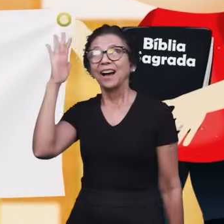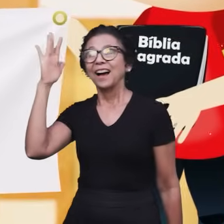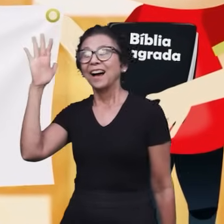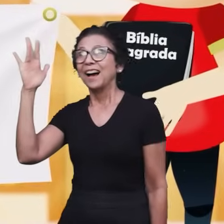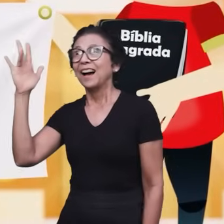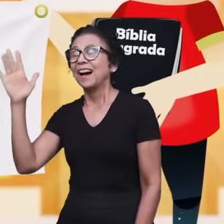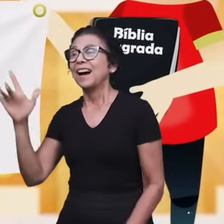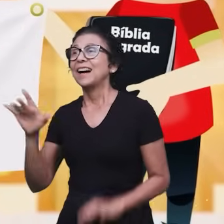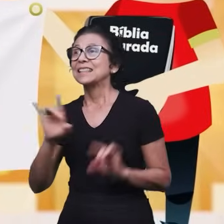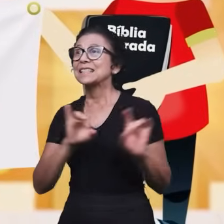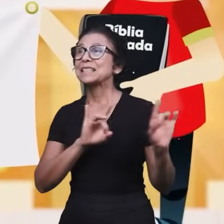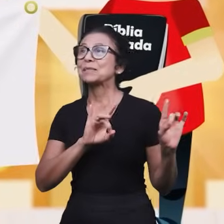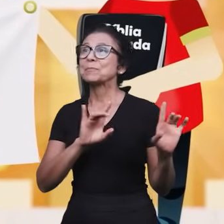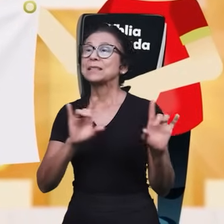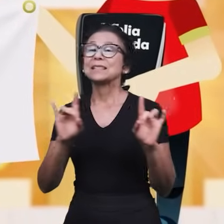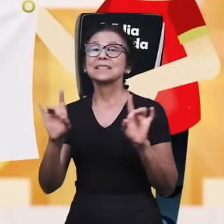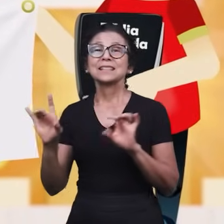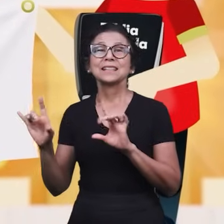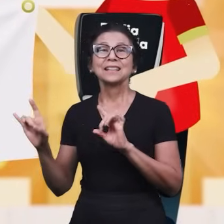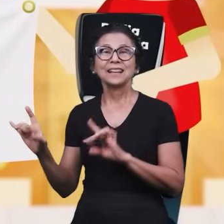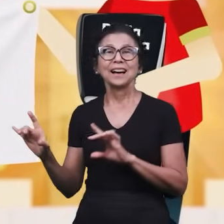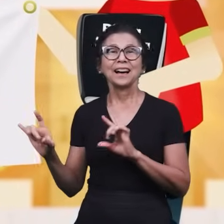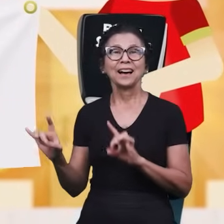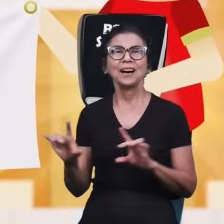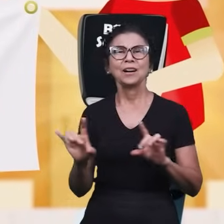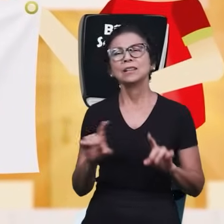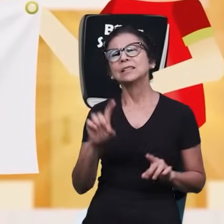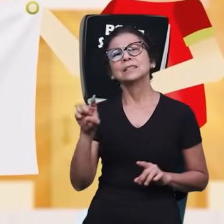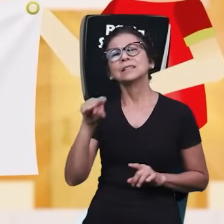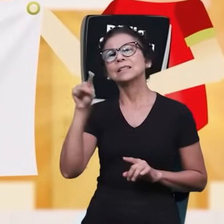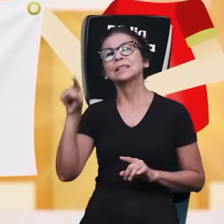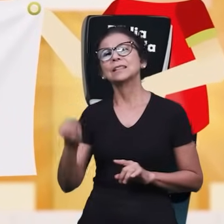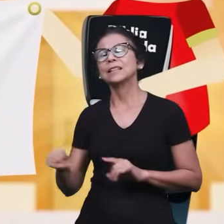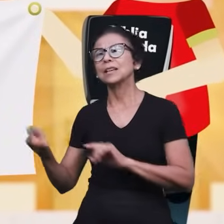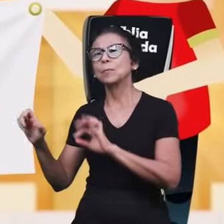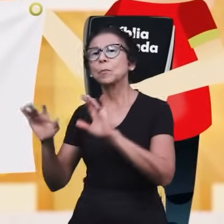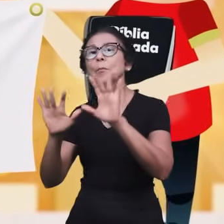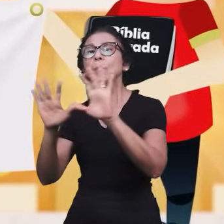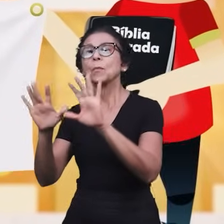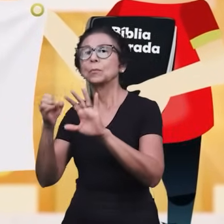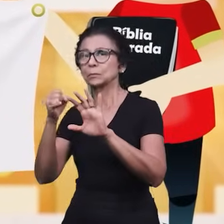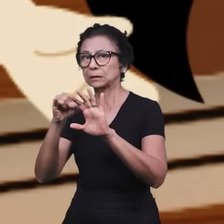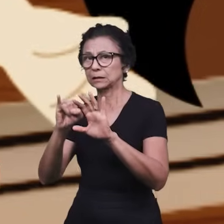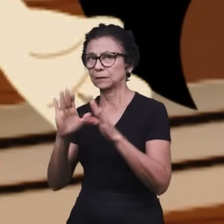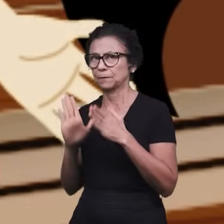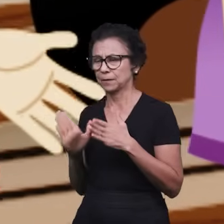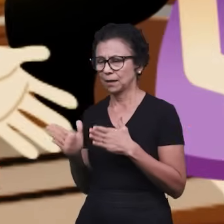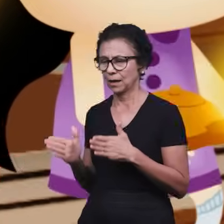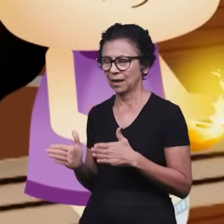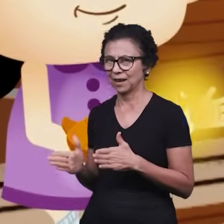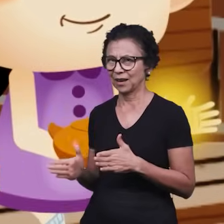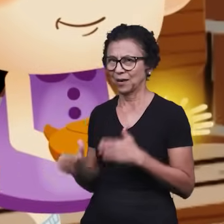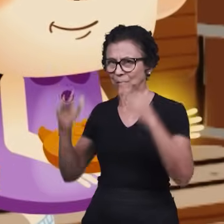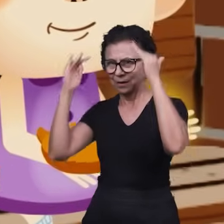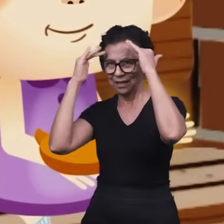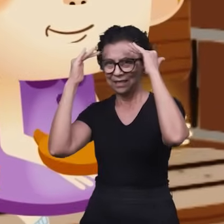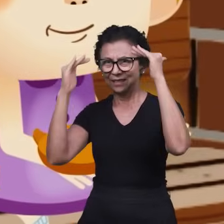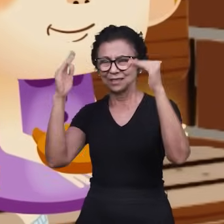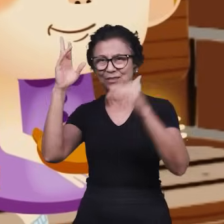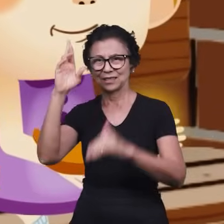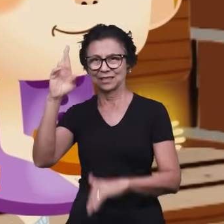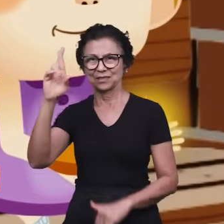Naquele grande dia subirá quem estiver na luz. Enche a candeia